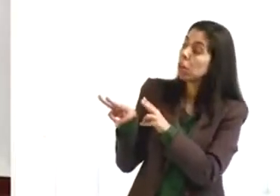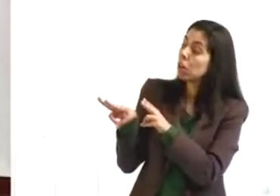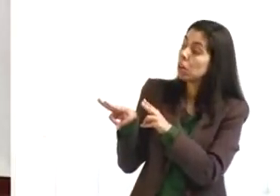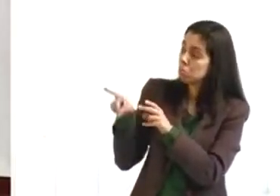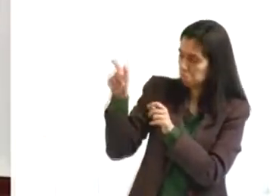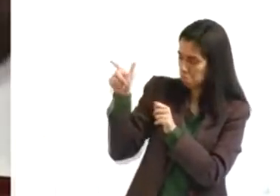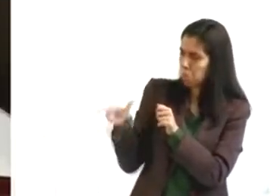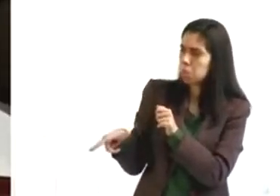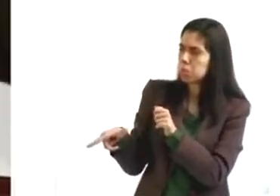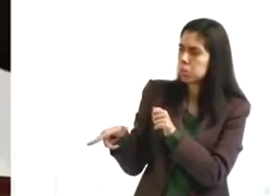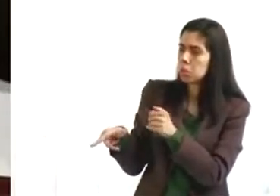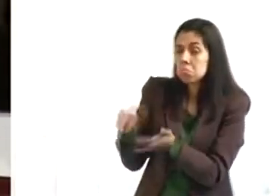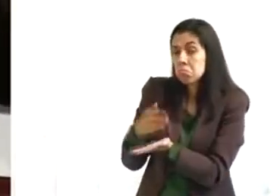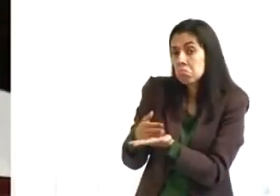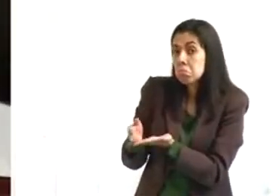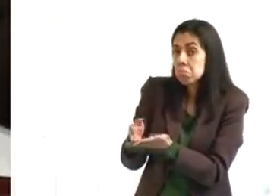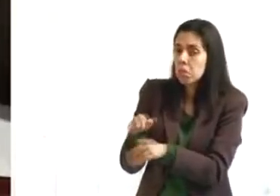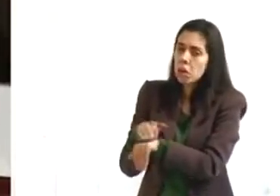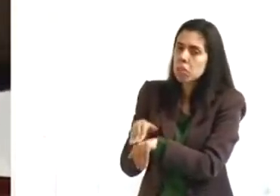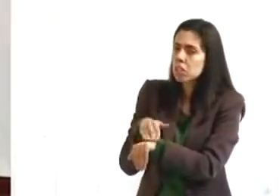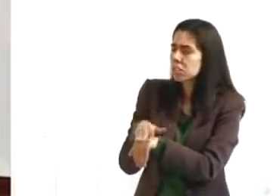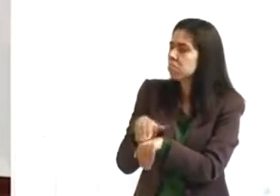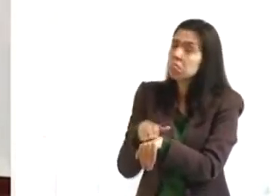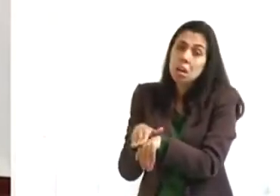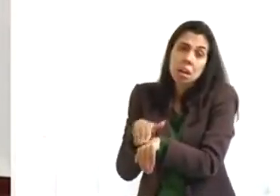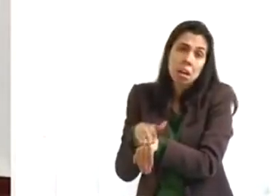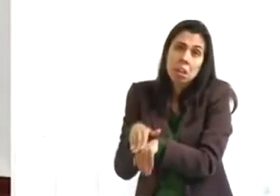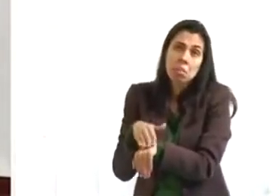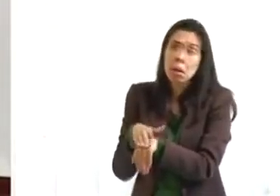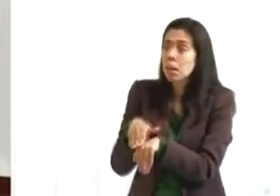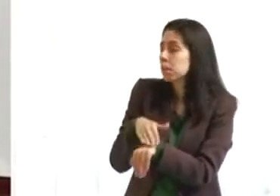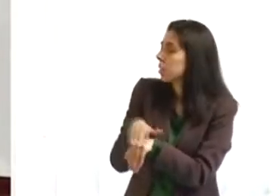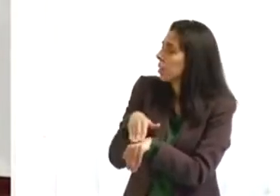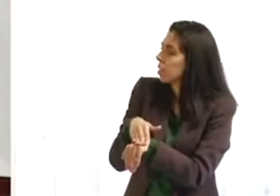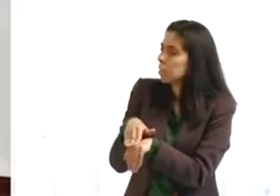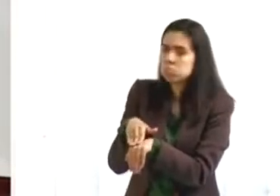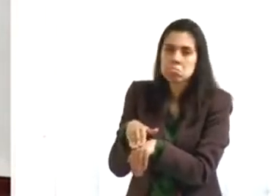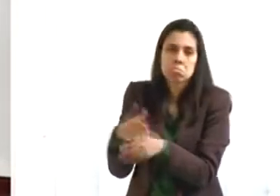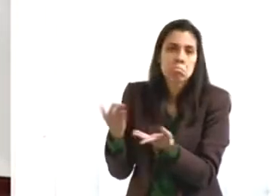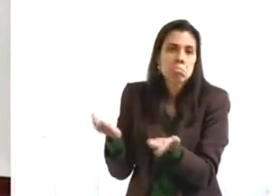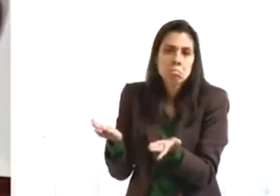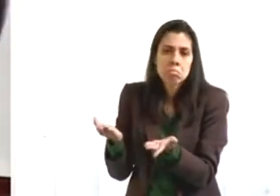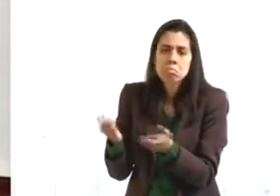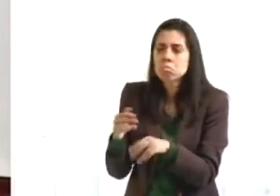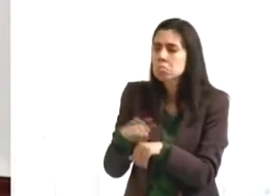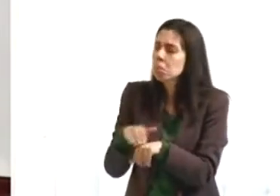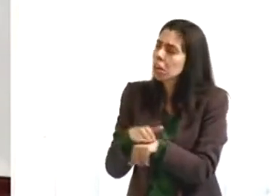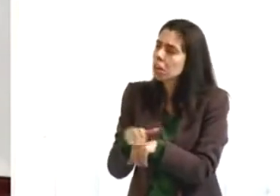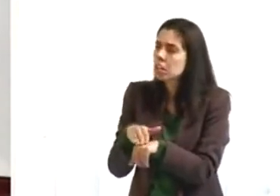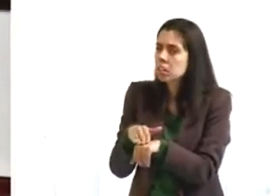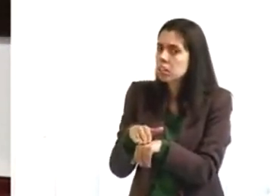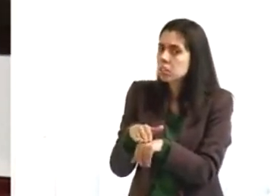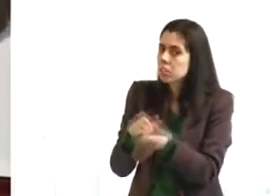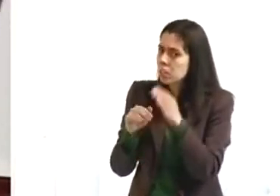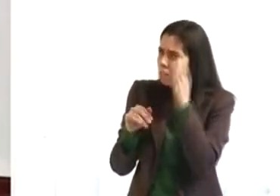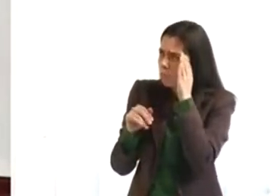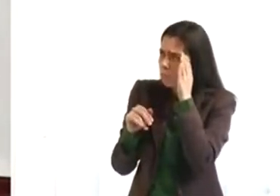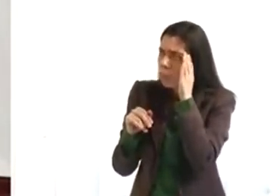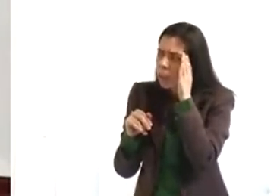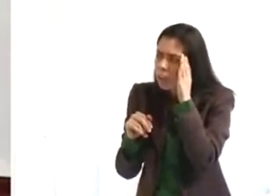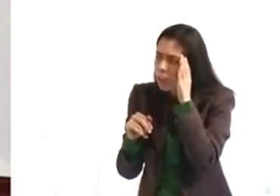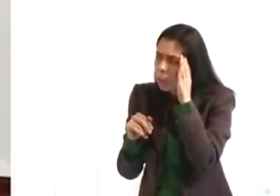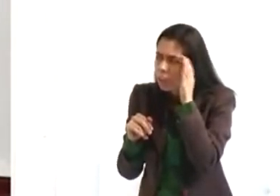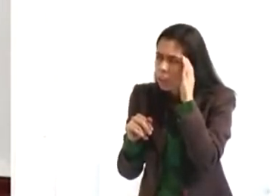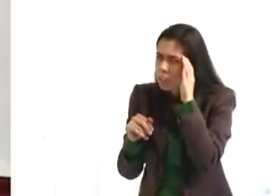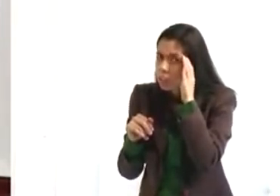e começa uma conversa sem pé, sem cabeça, às vezes uma conversa que você não sabe onde vai terminar, e Deus vai abrindo portas, e Deus vai te